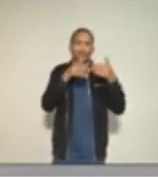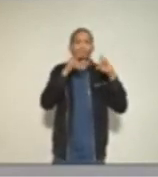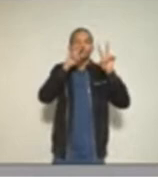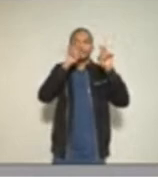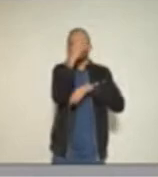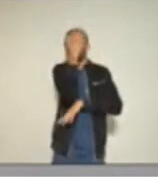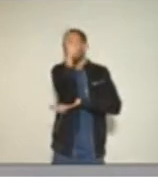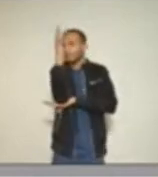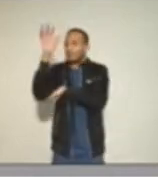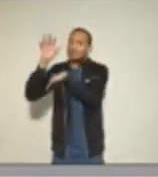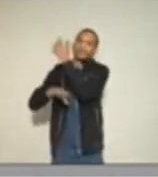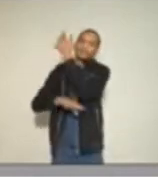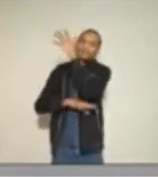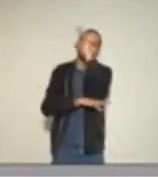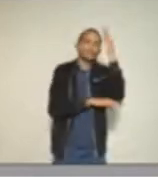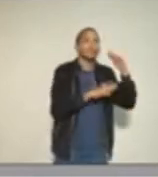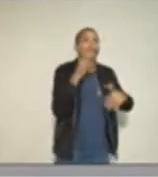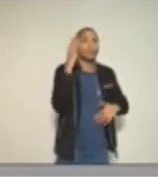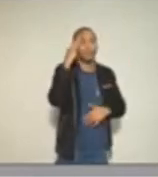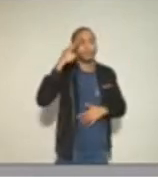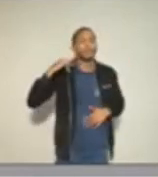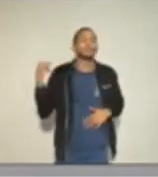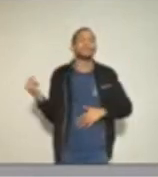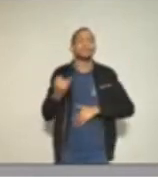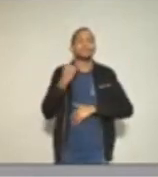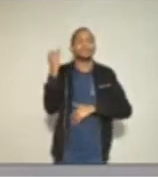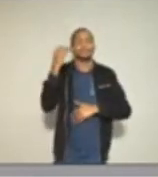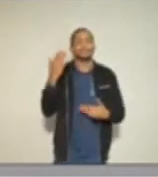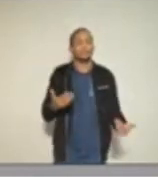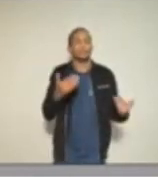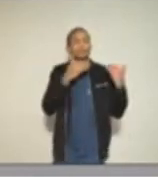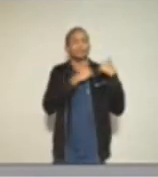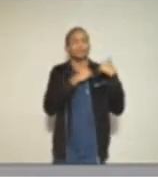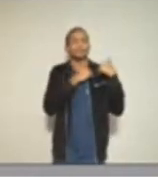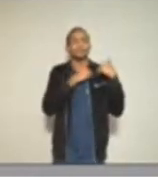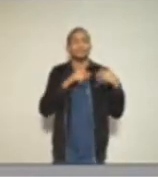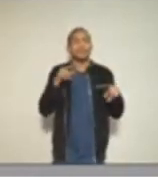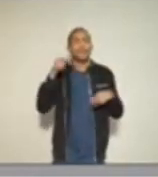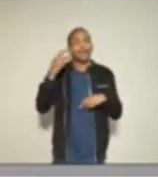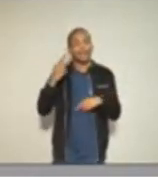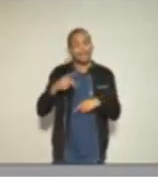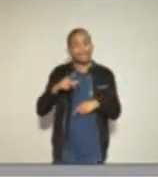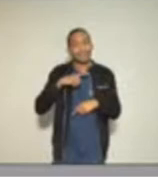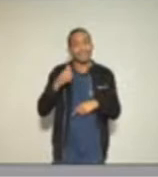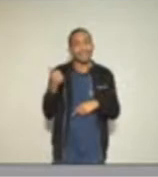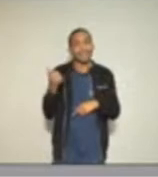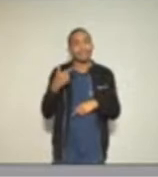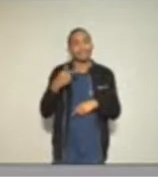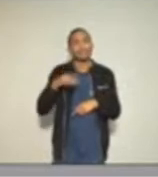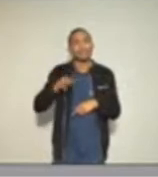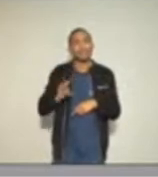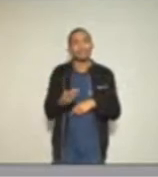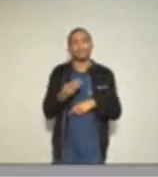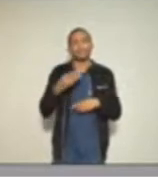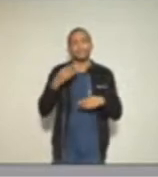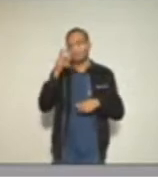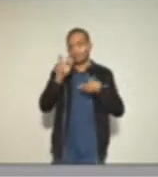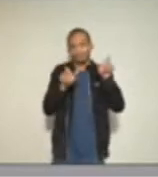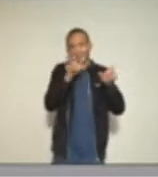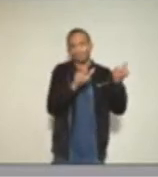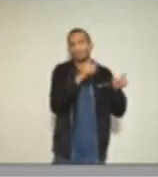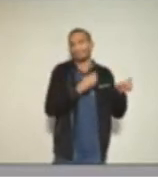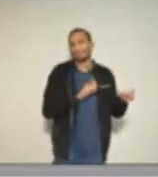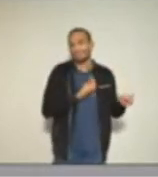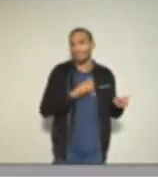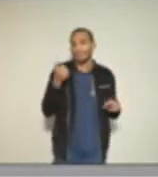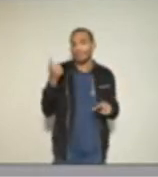ambiental. Sabemos da responsabilidade que a cidade de São Paulo, uma cidade de 12 milhões e meio de habitantes, tem. E,